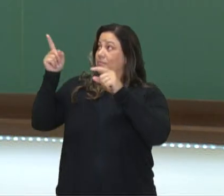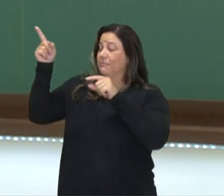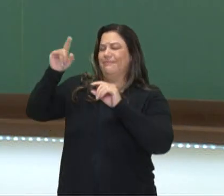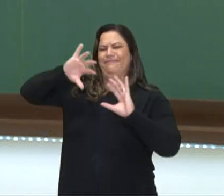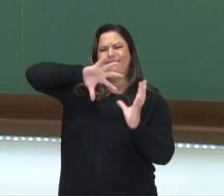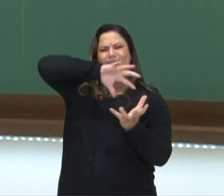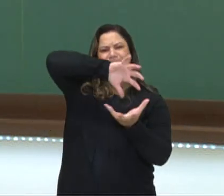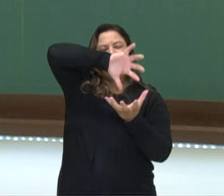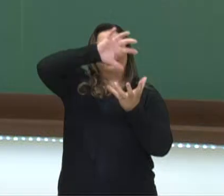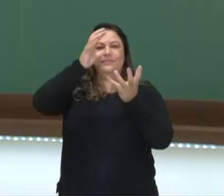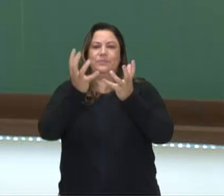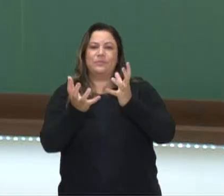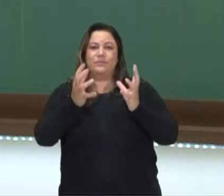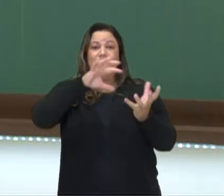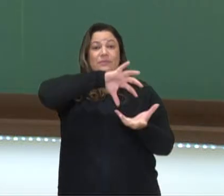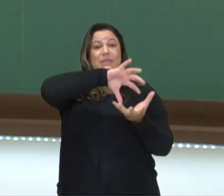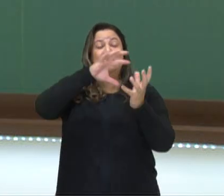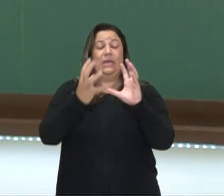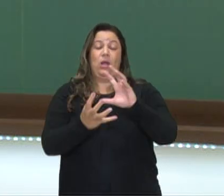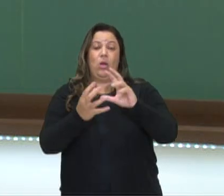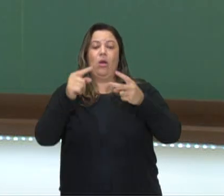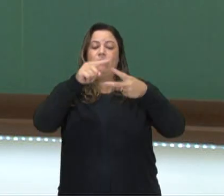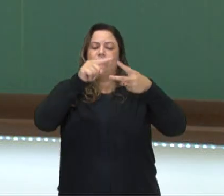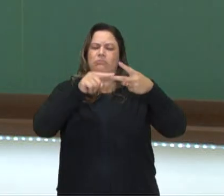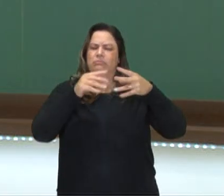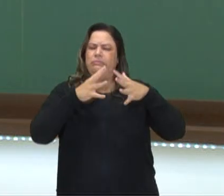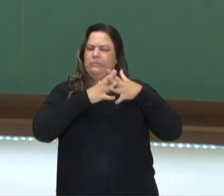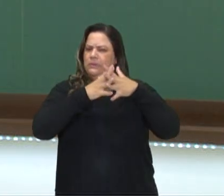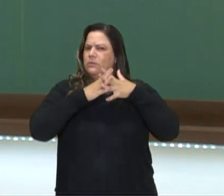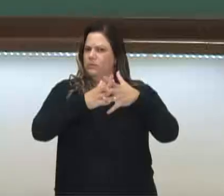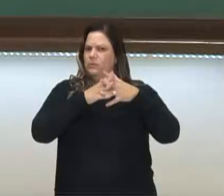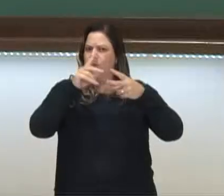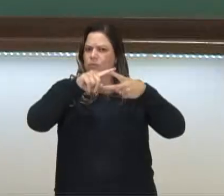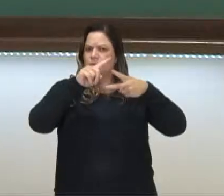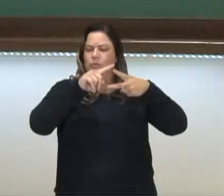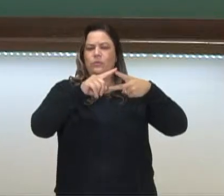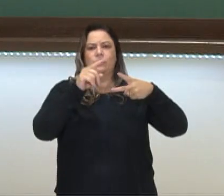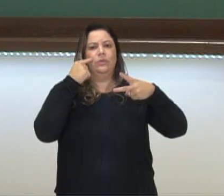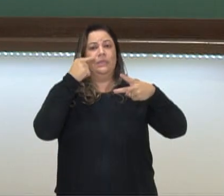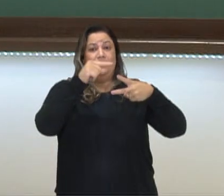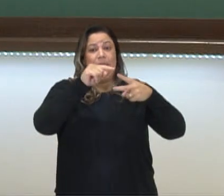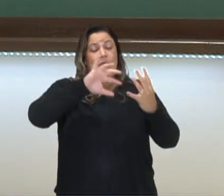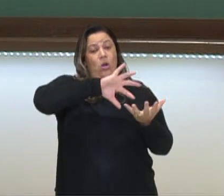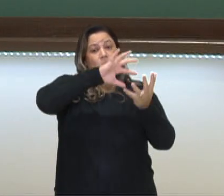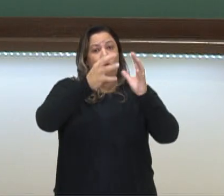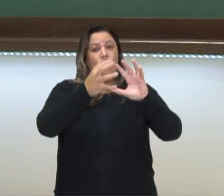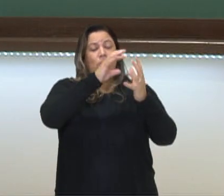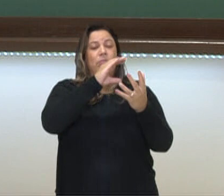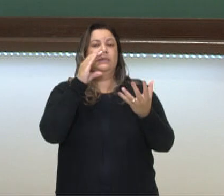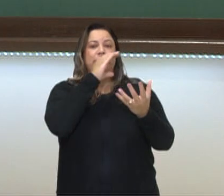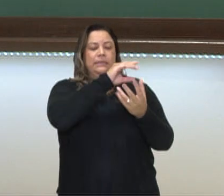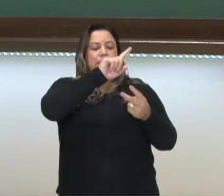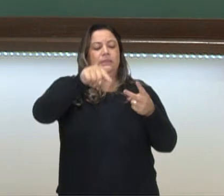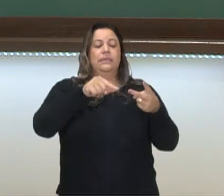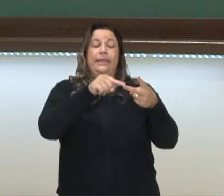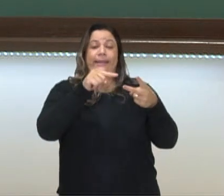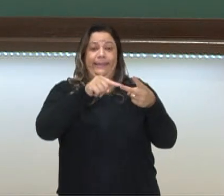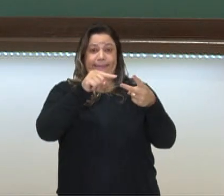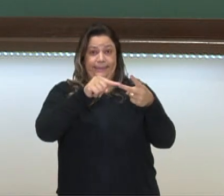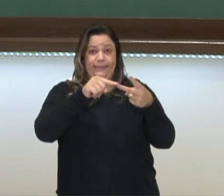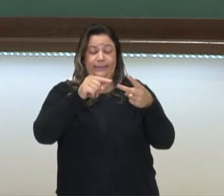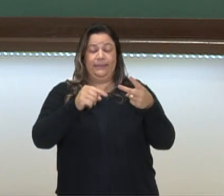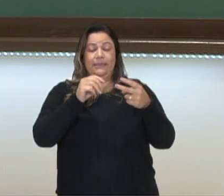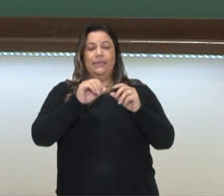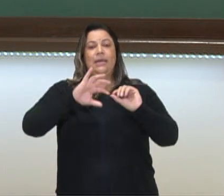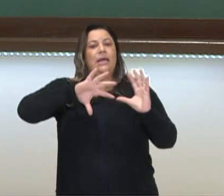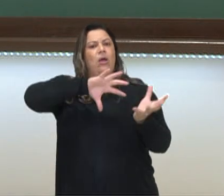pessoas confundem o aquecimento global com o efeito estufa. E é importante que você, estudante, perceba que o efeito estufa